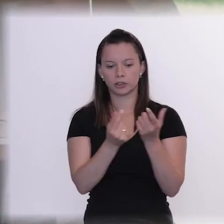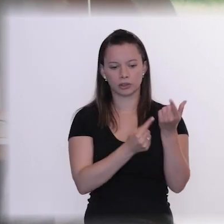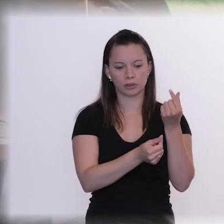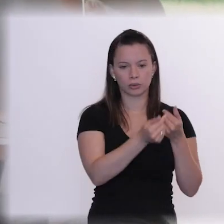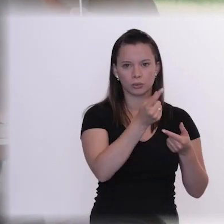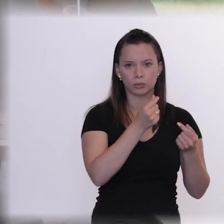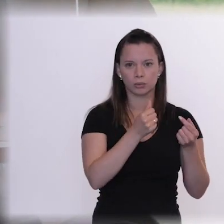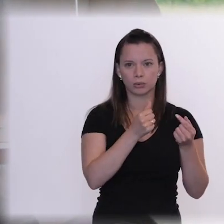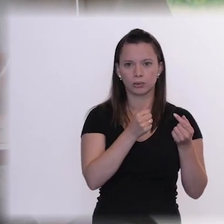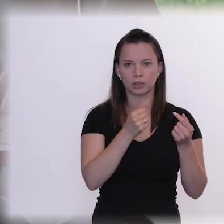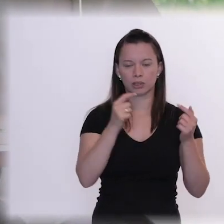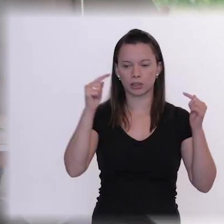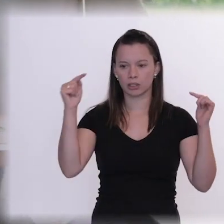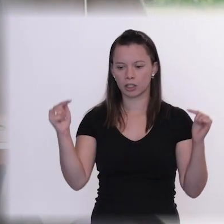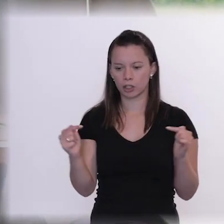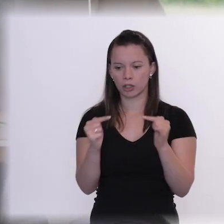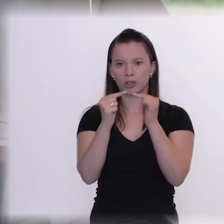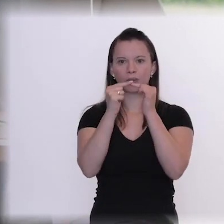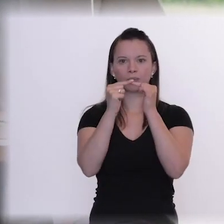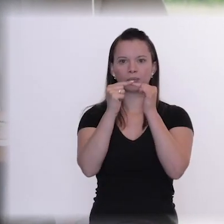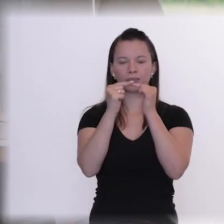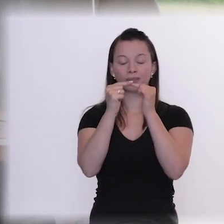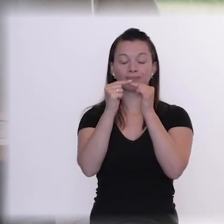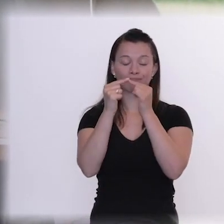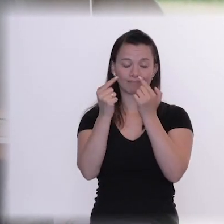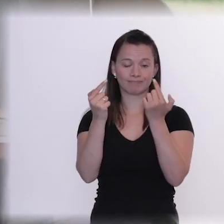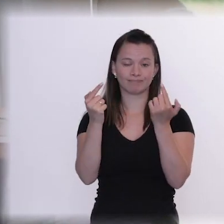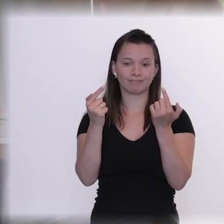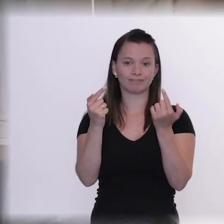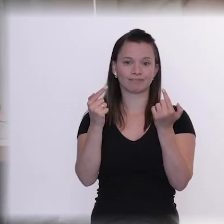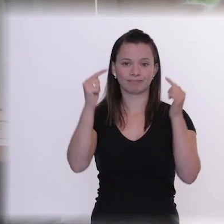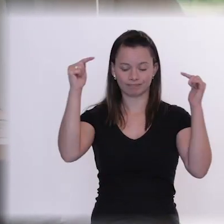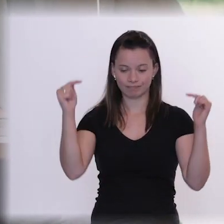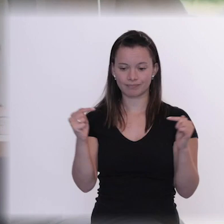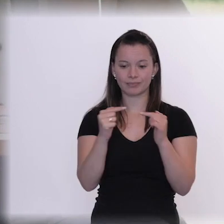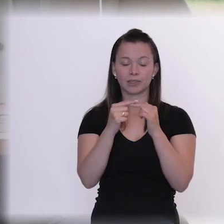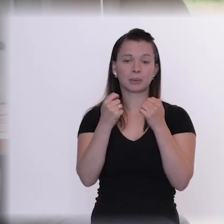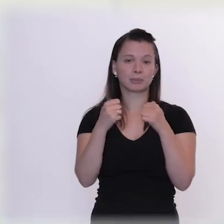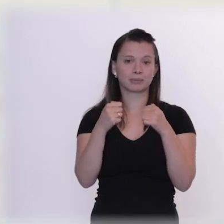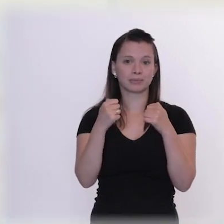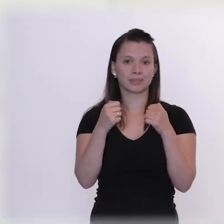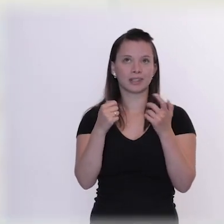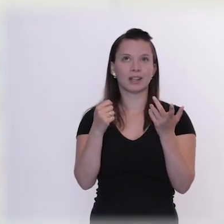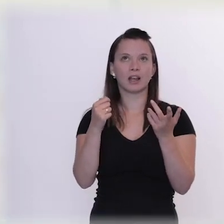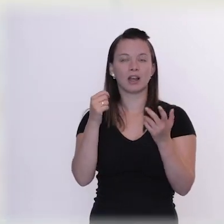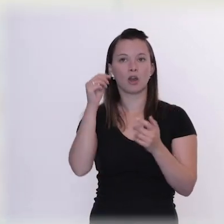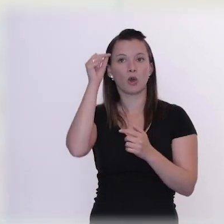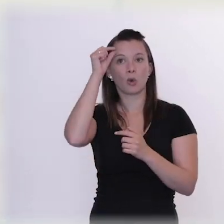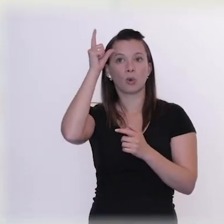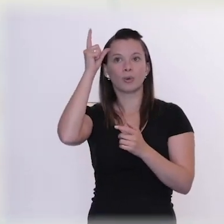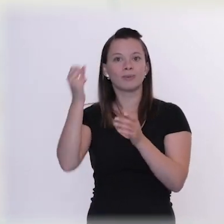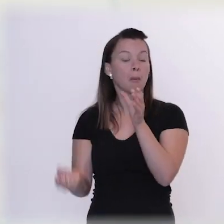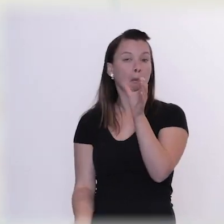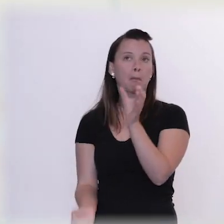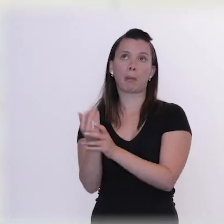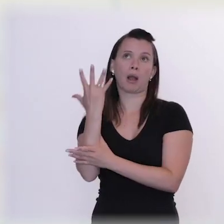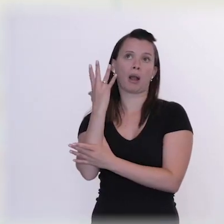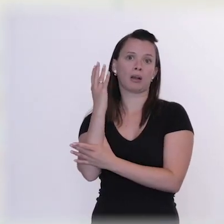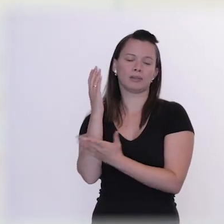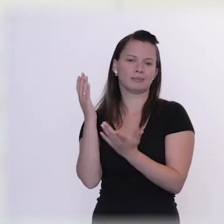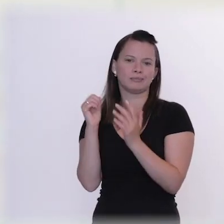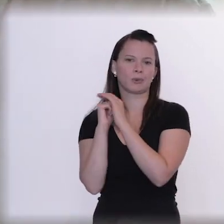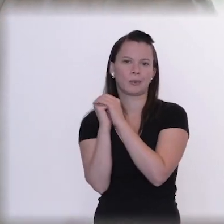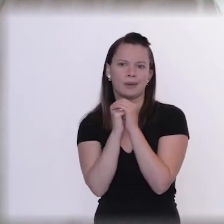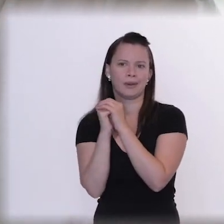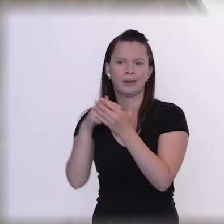nem tem expressão cultural que não está conectada às condições econômicas, porque a cultura ela não surge do nada. Exatamente. Você não pensa do nada, não reza do nada, não dança